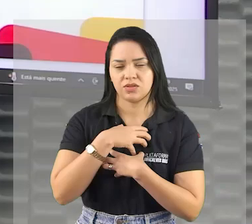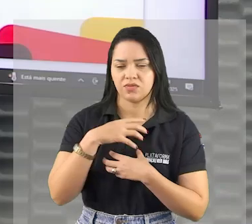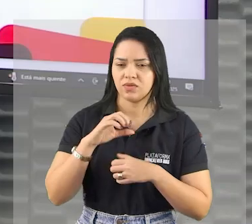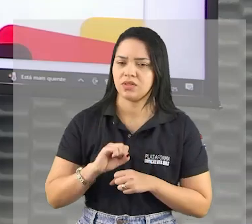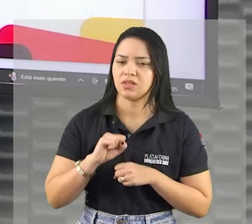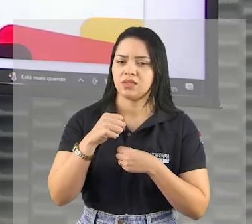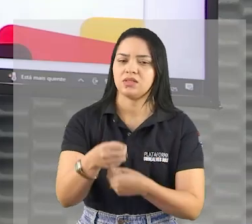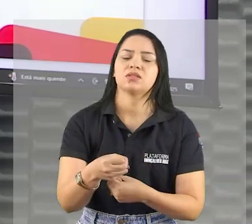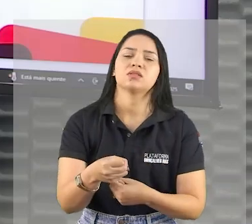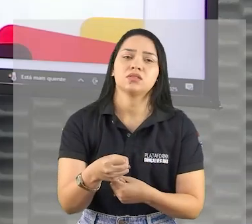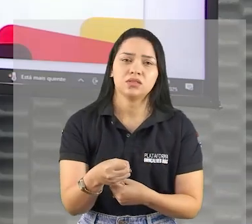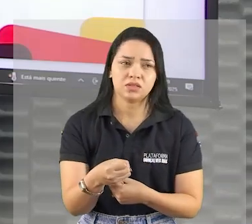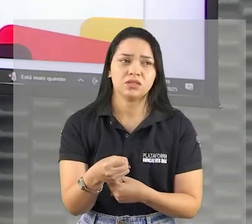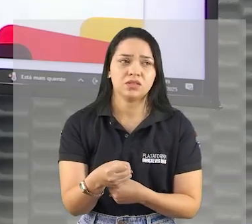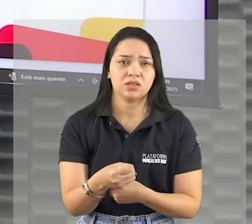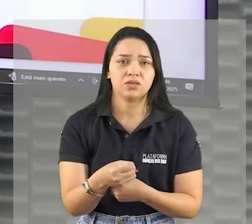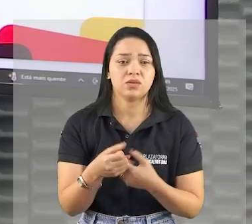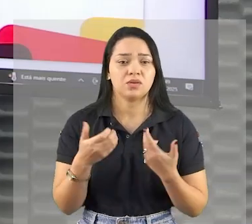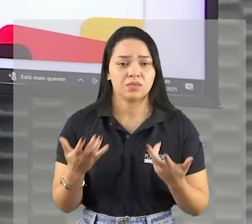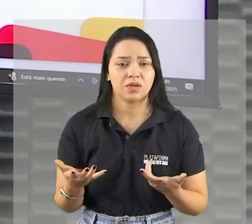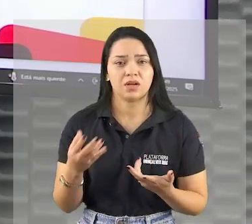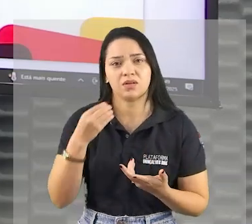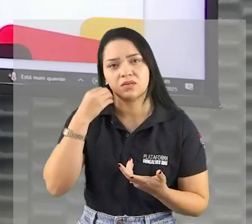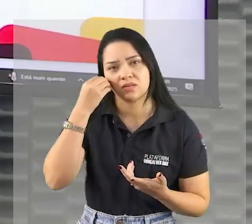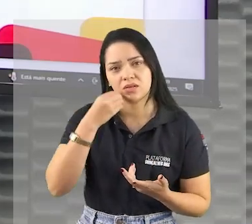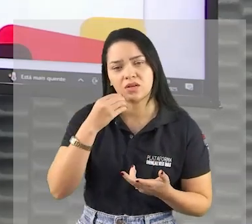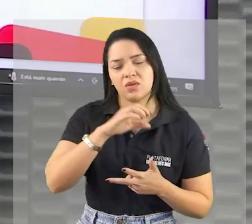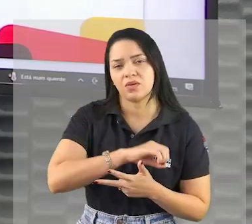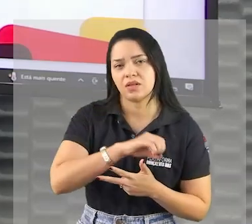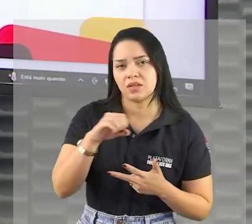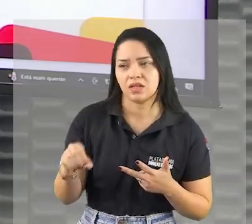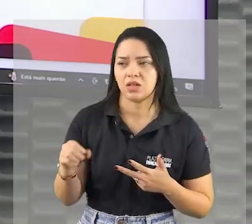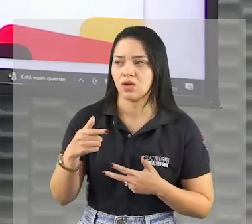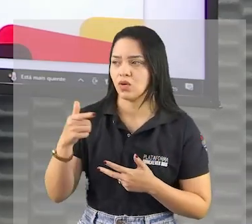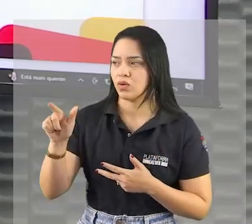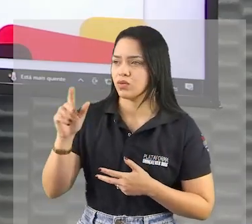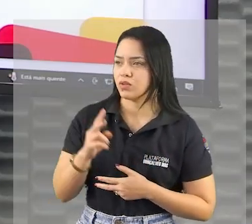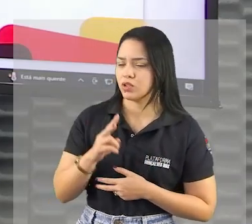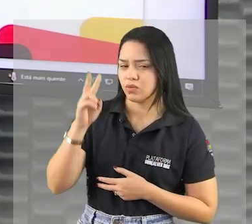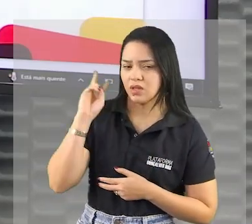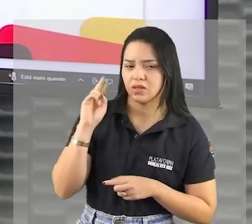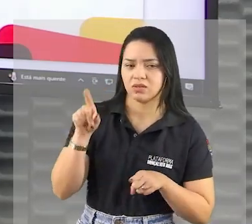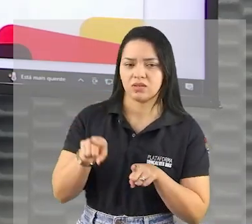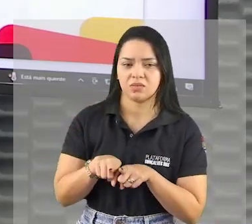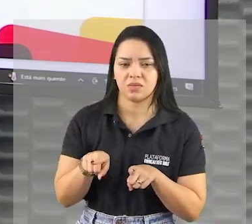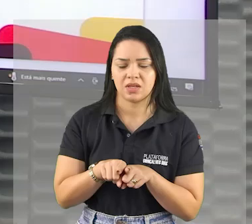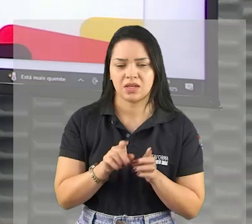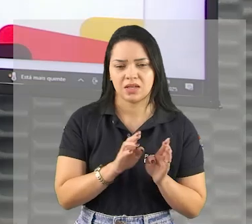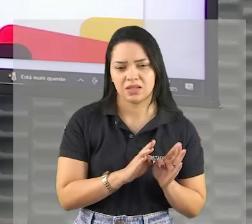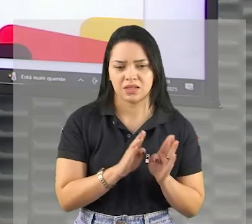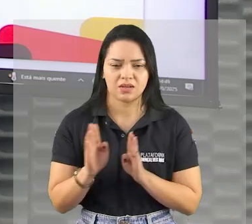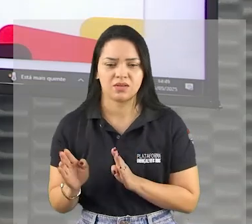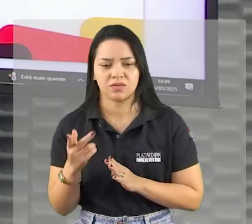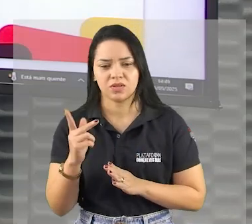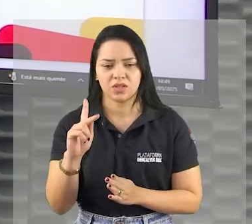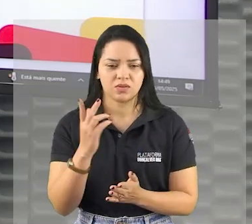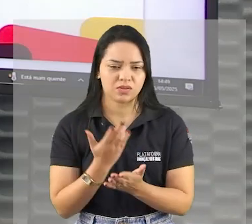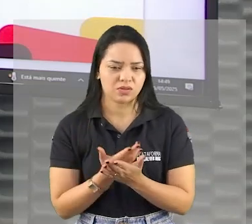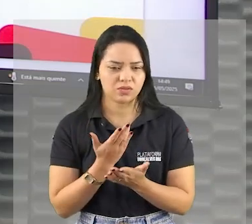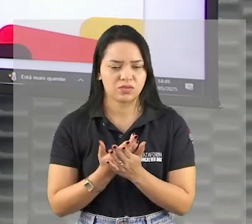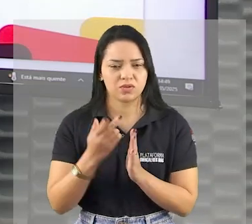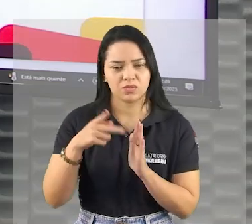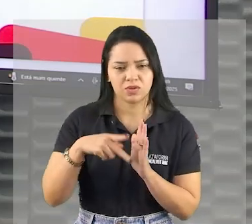fortalecido, fortalecida para tentar o Enem, tentar outros vestibulares e dar sequência aos seus estudos e projetos de